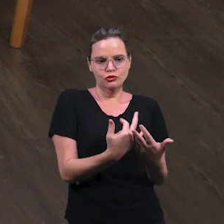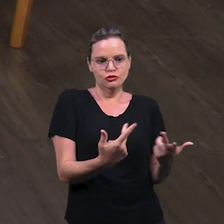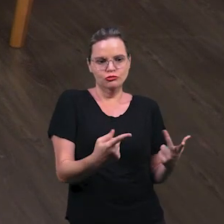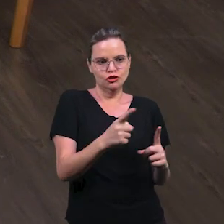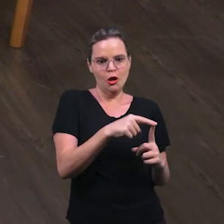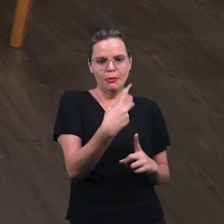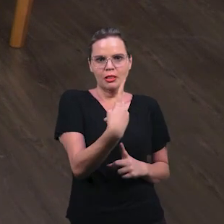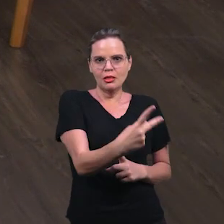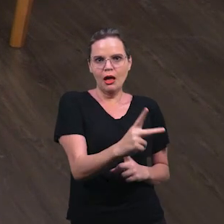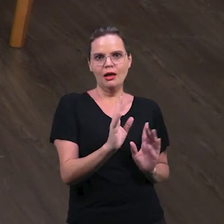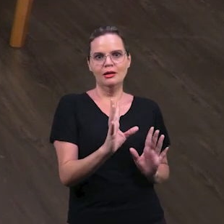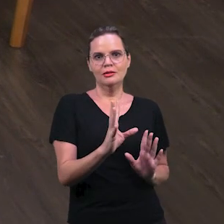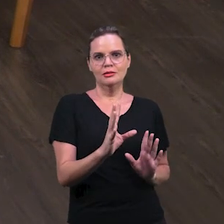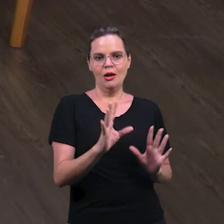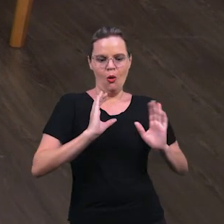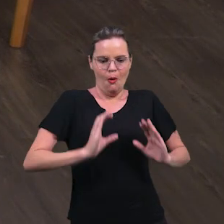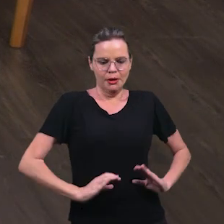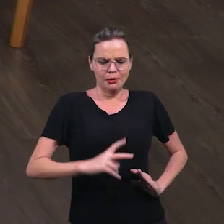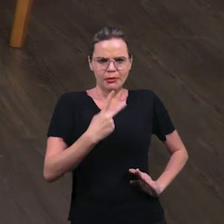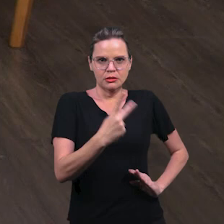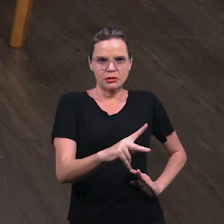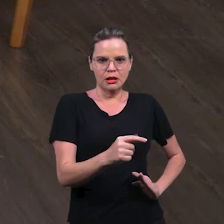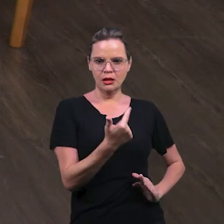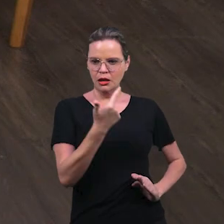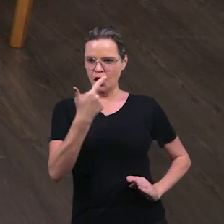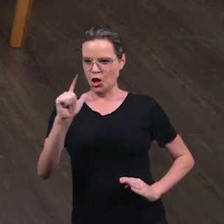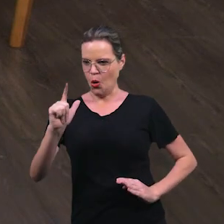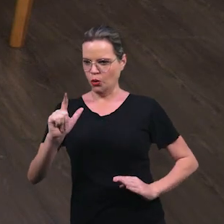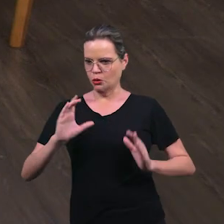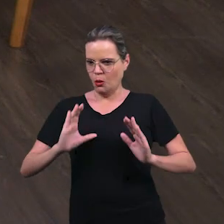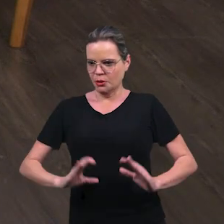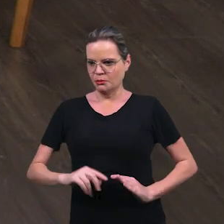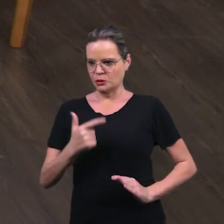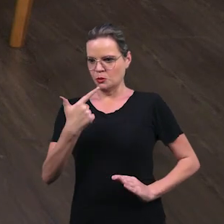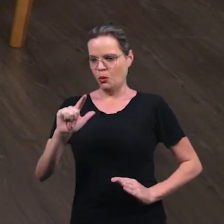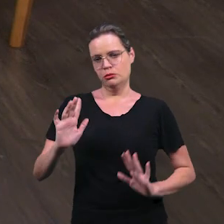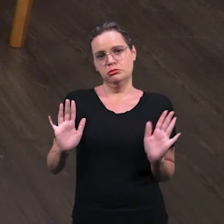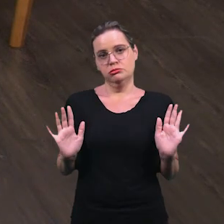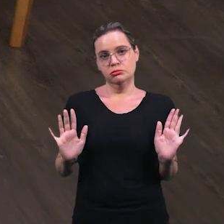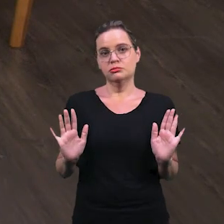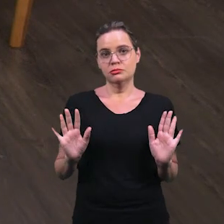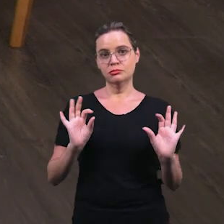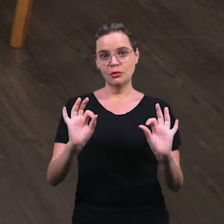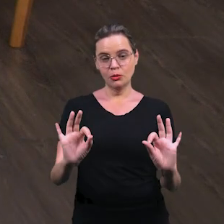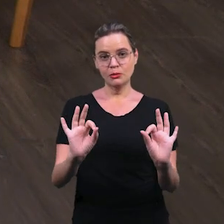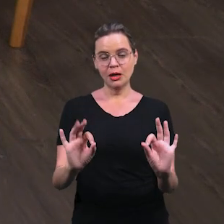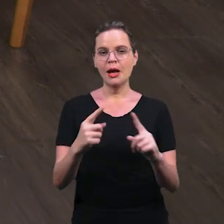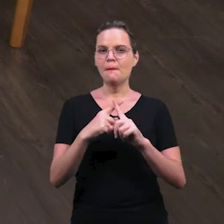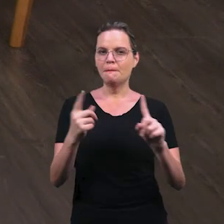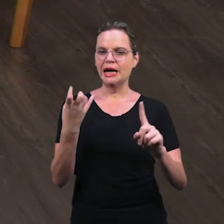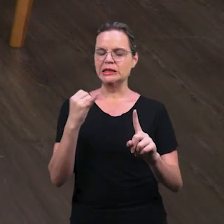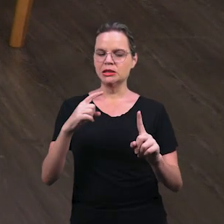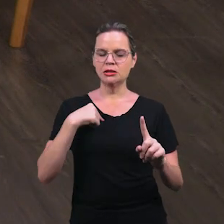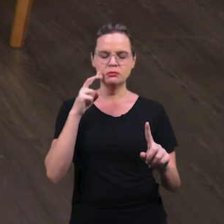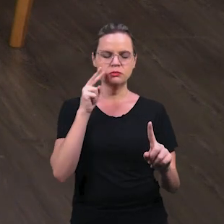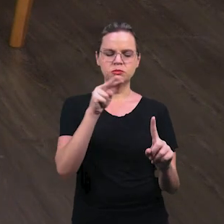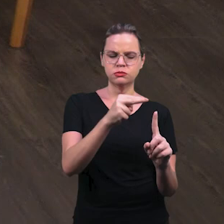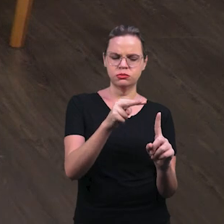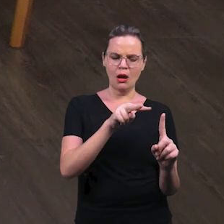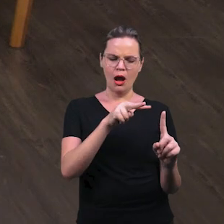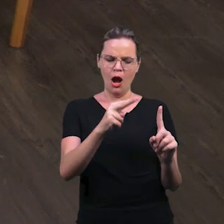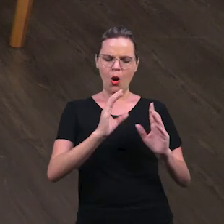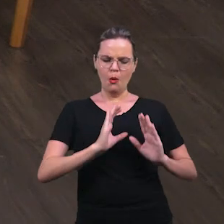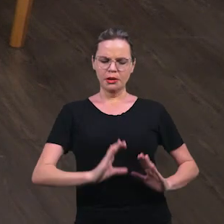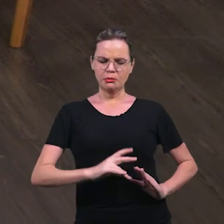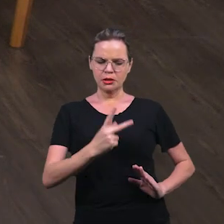jeito num determinado acontecimento e no outro ele já se comporta de outro. Mas aí você tendo essa